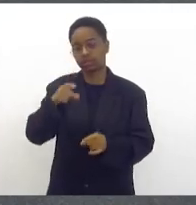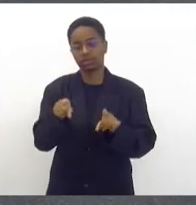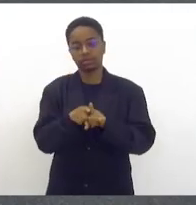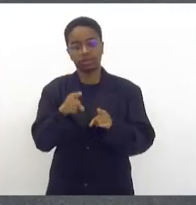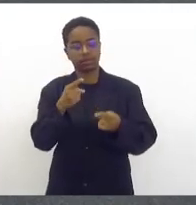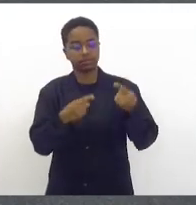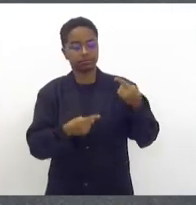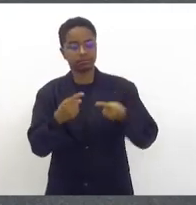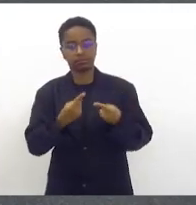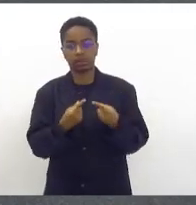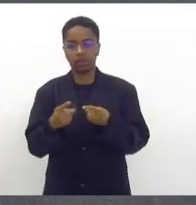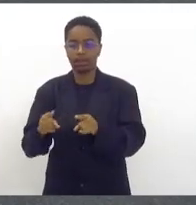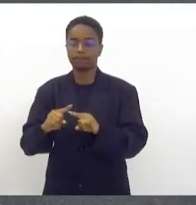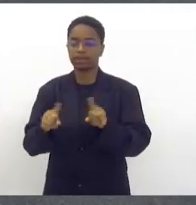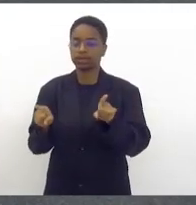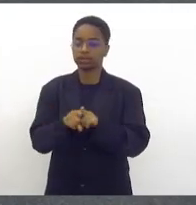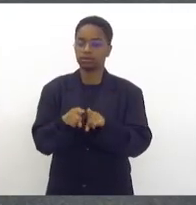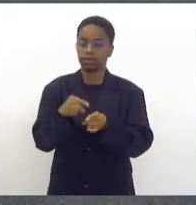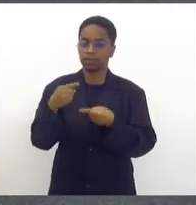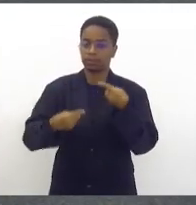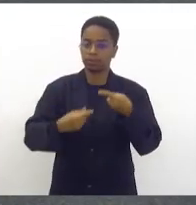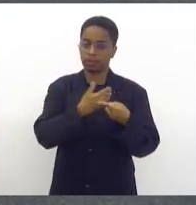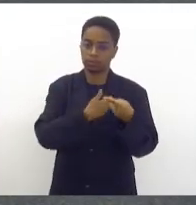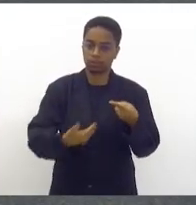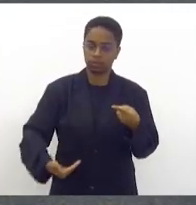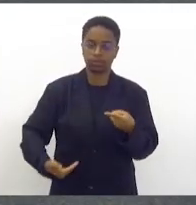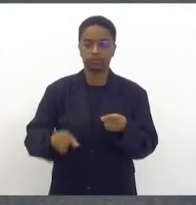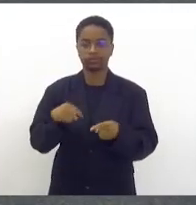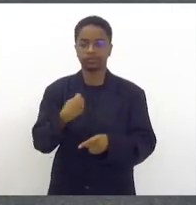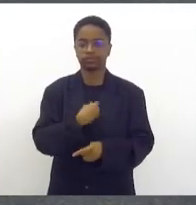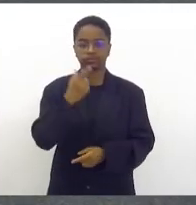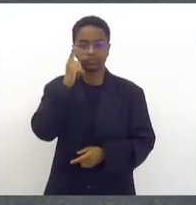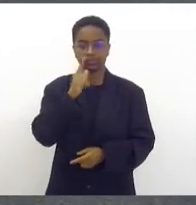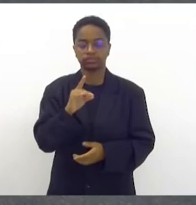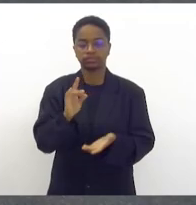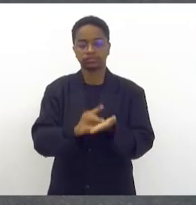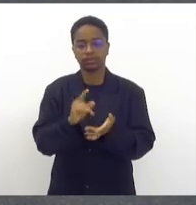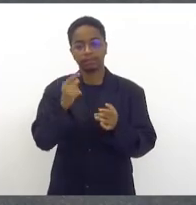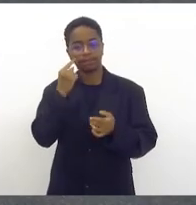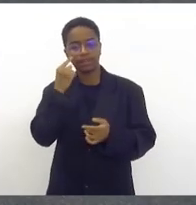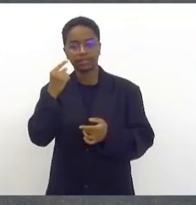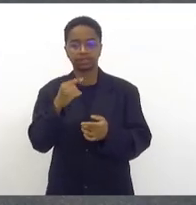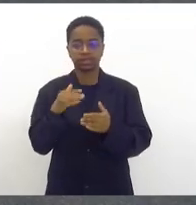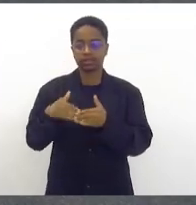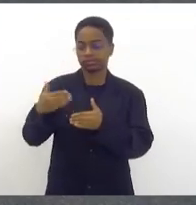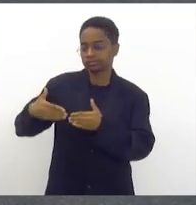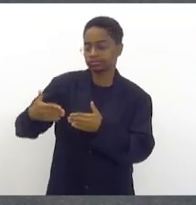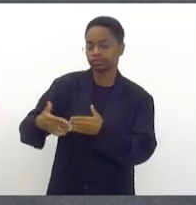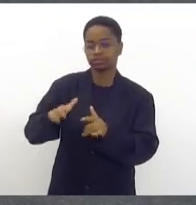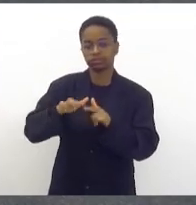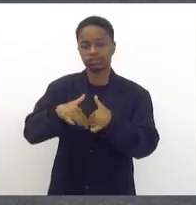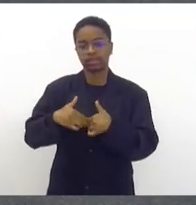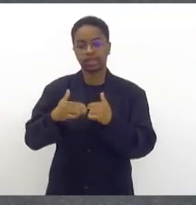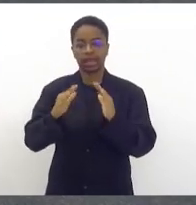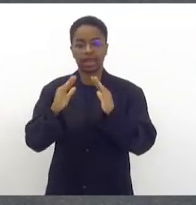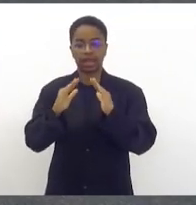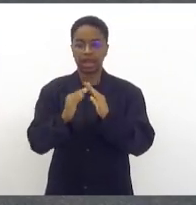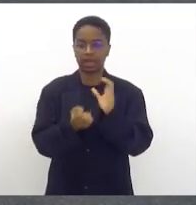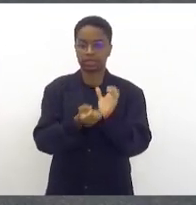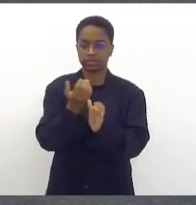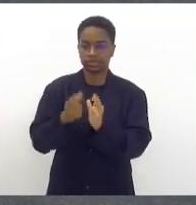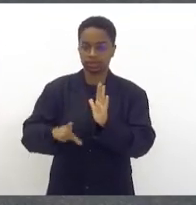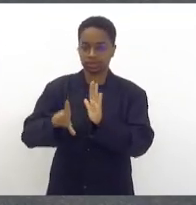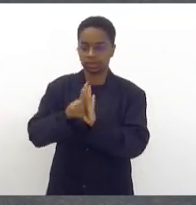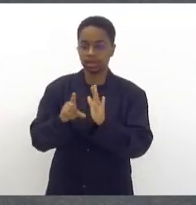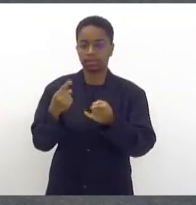combate, mas também políticas públicas que a gente pode e deve pensar a partir das casas legislativas para que